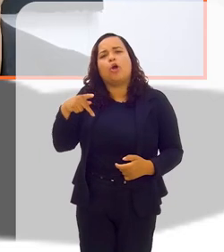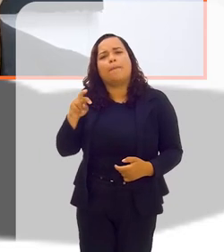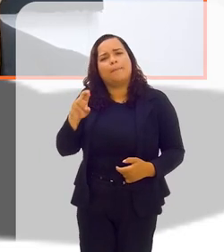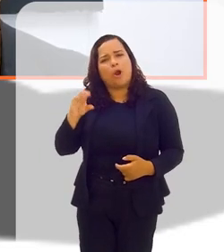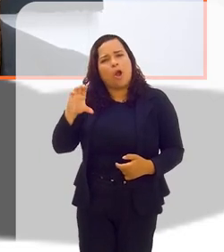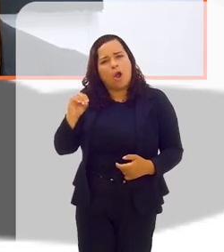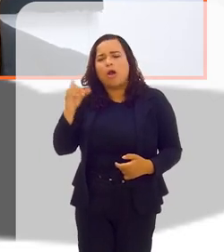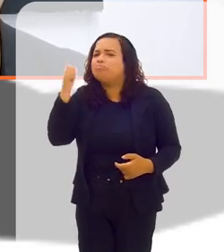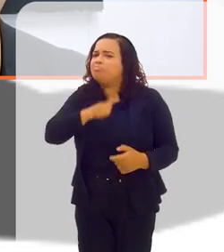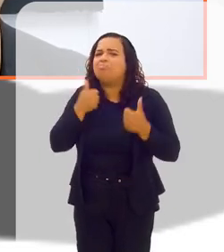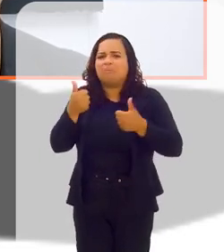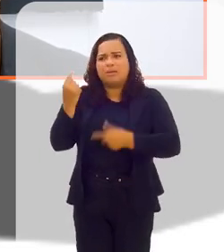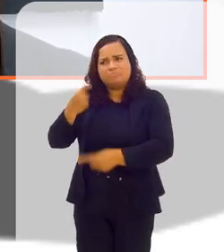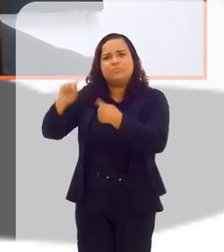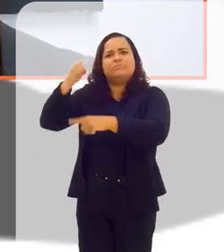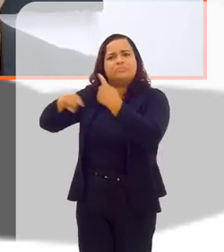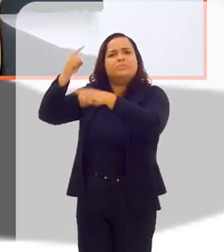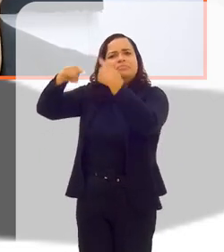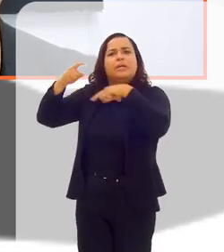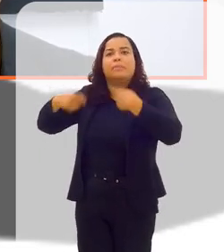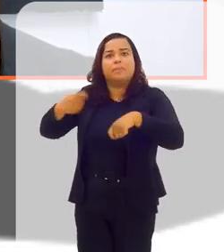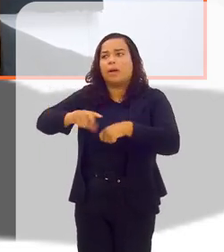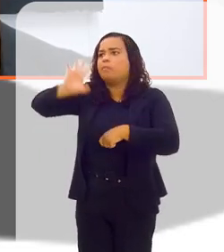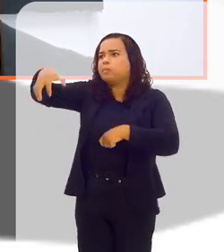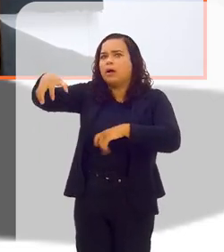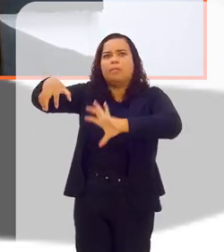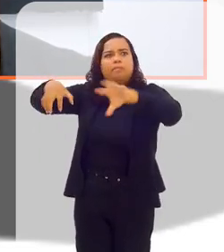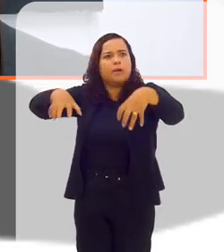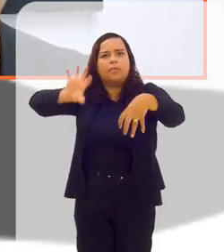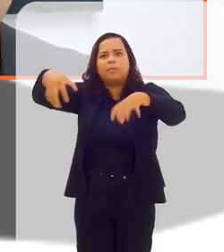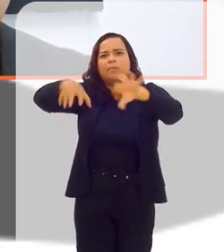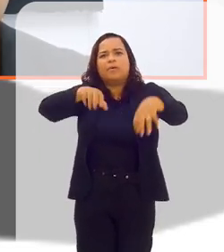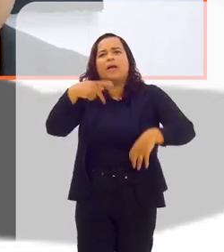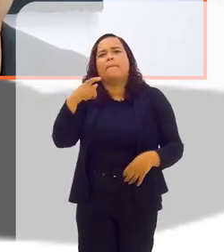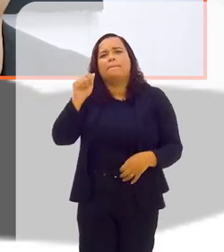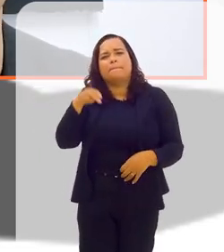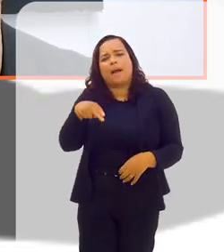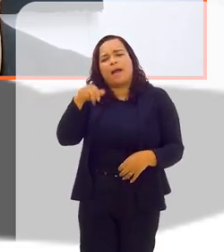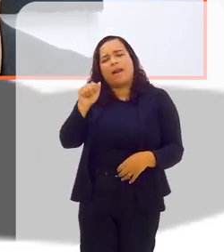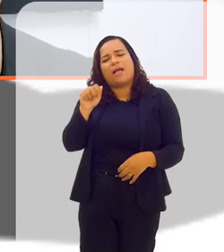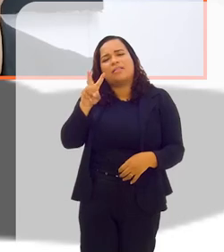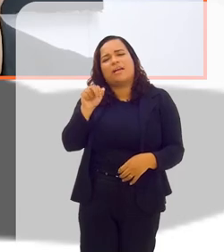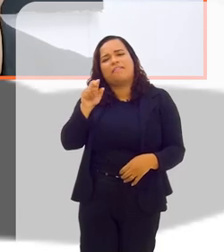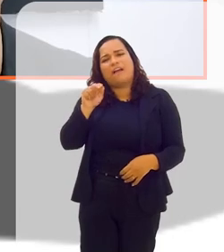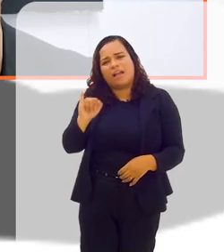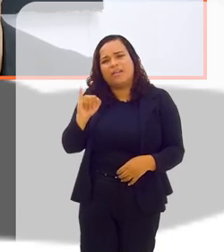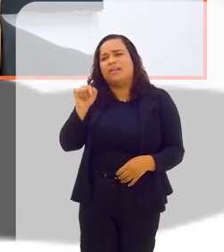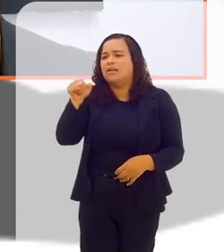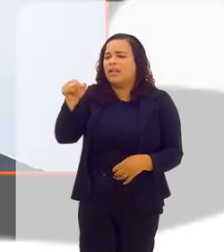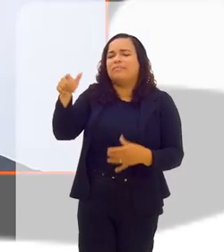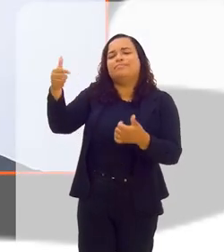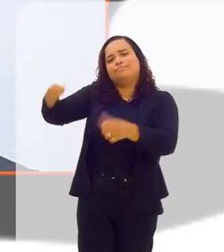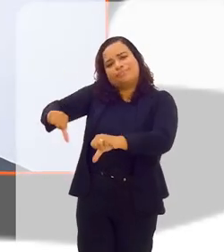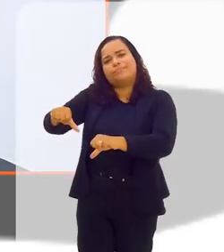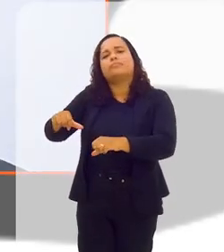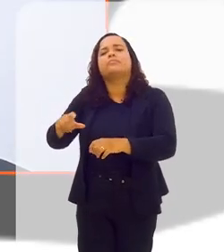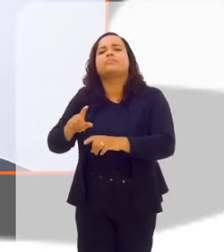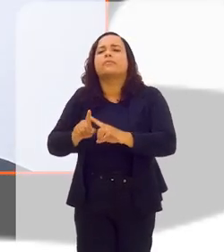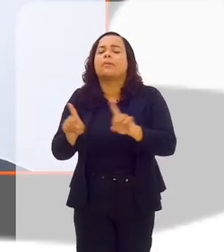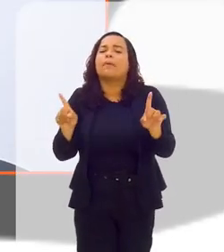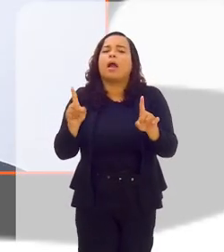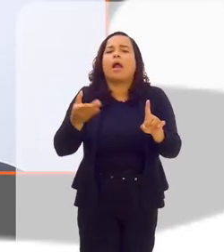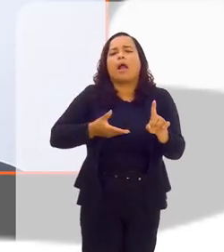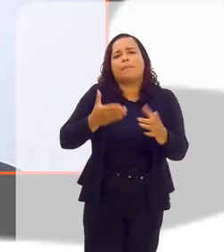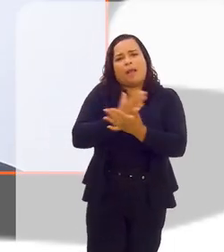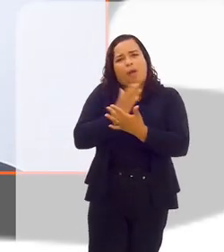amigos, sócios, deu muito certo. Daí eu preciso expandir, montei uma outra em Paranavaí, que acabou não dando certo. Tinha uns amigos meus